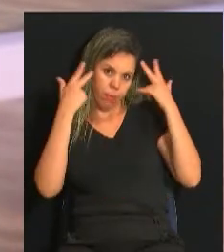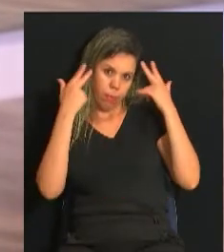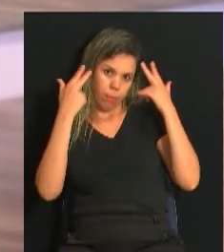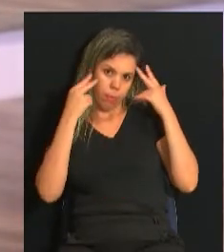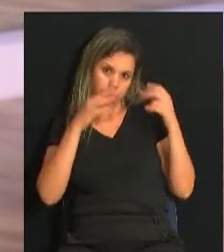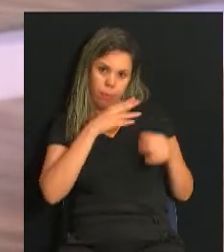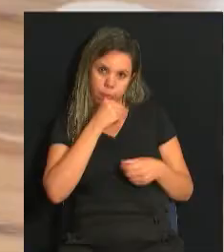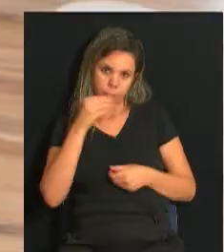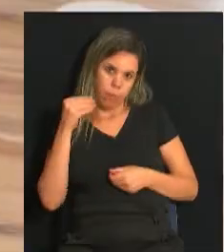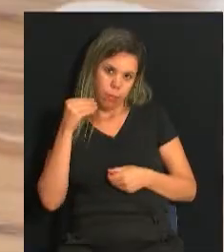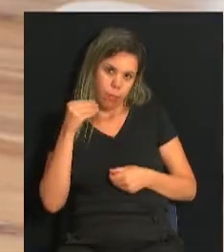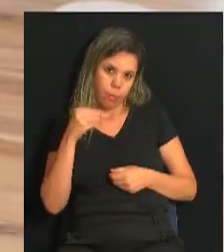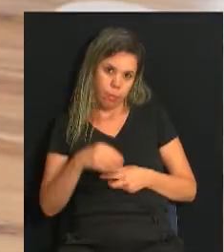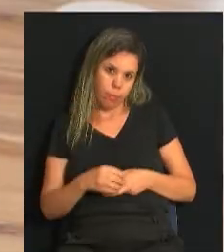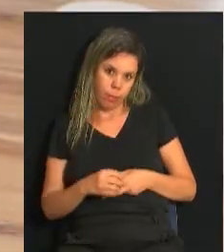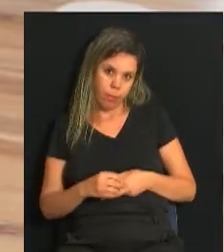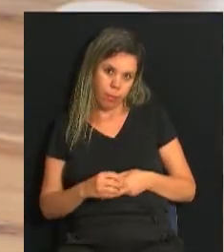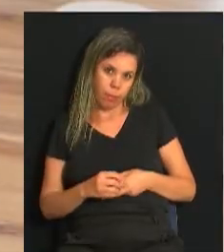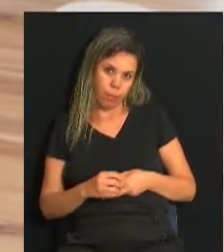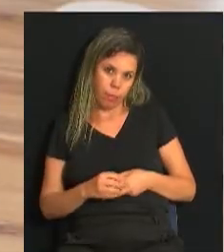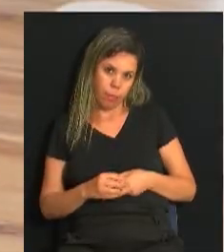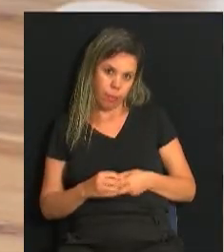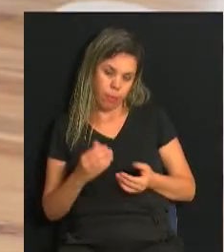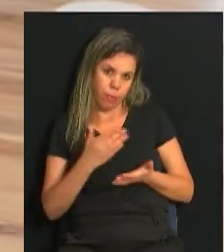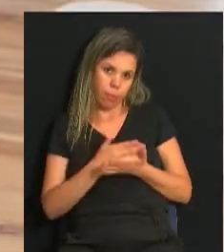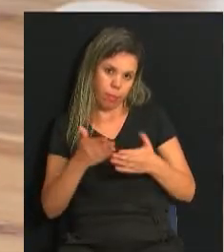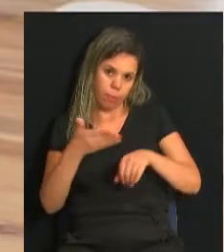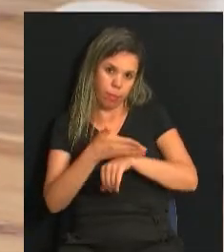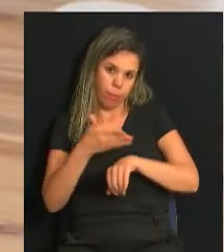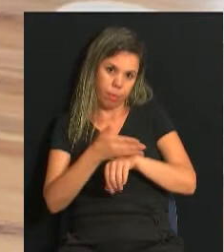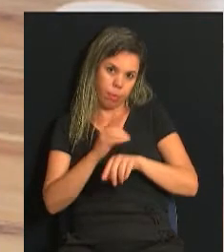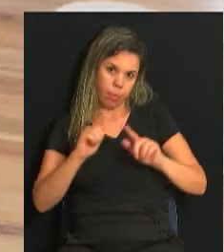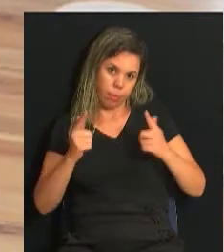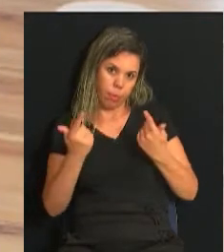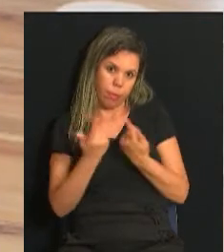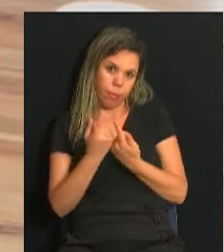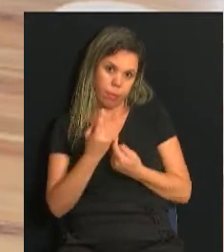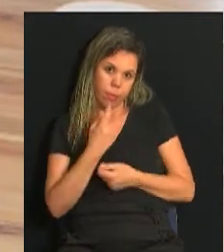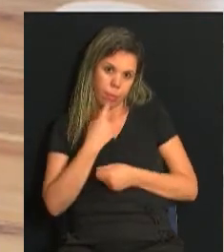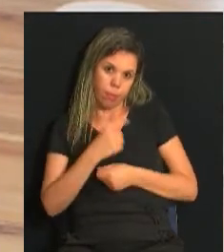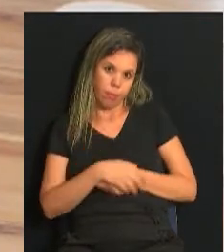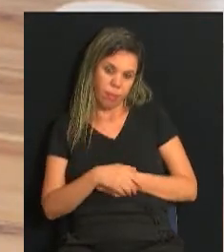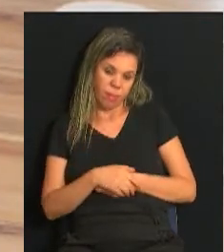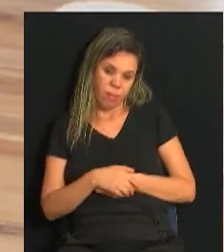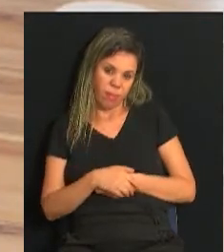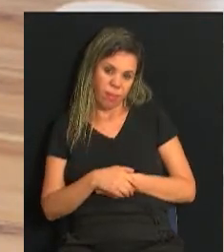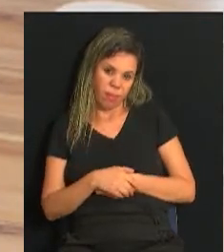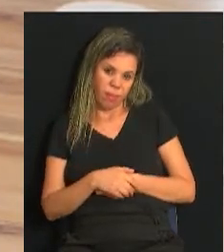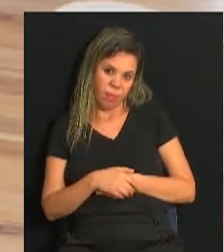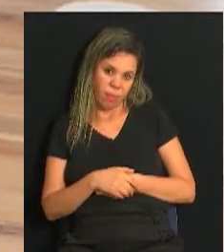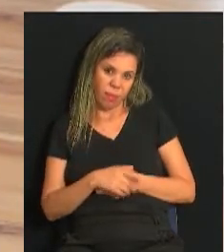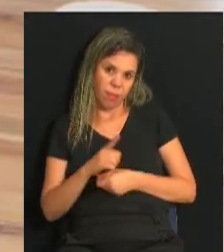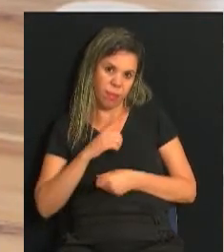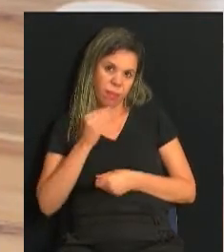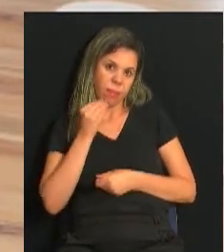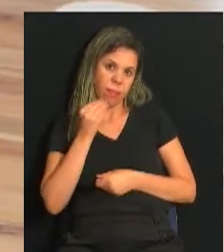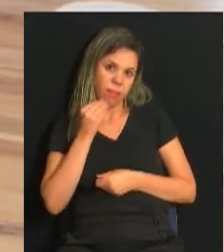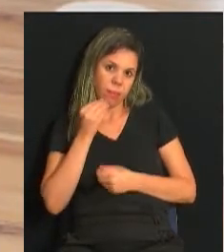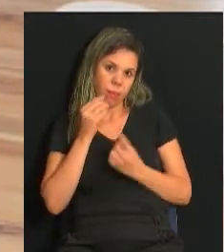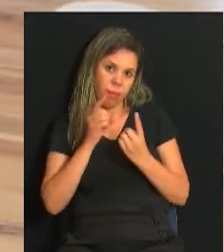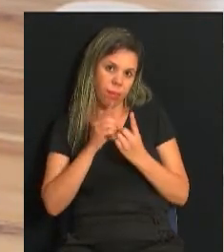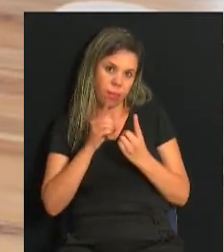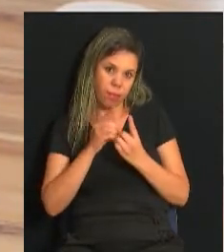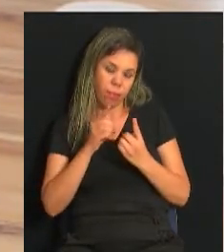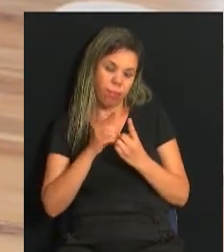adolescente eu comecei a participar de um grupo assim contigo e eu tive a oportunidade de ascensão